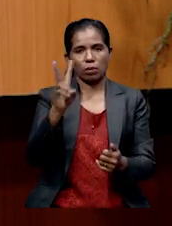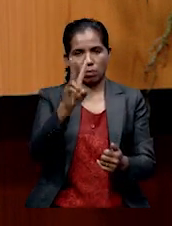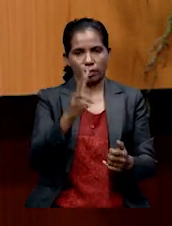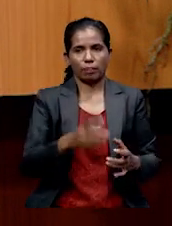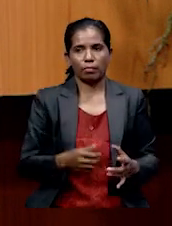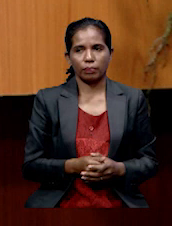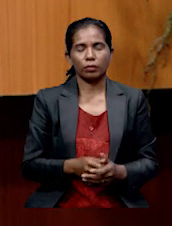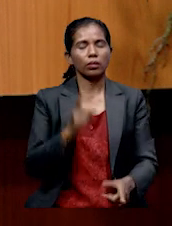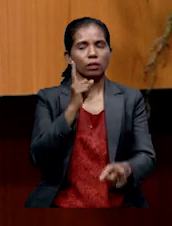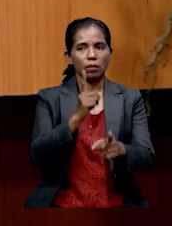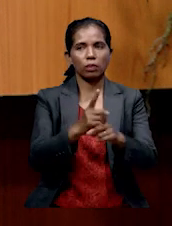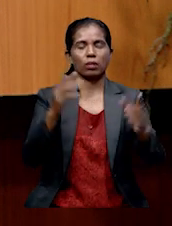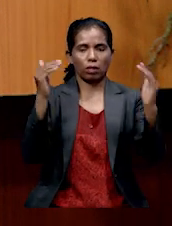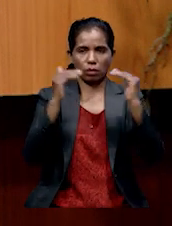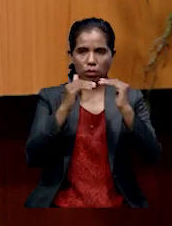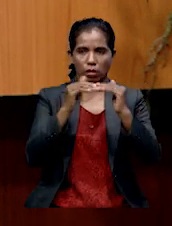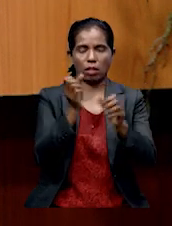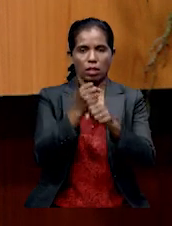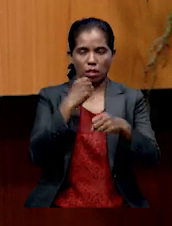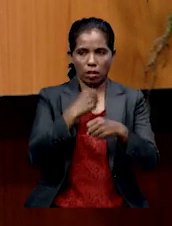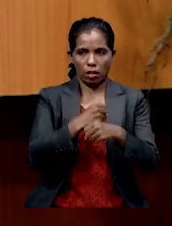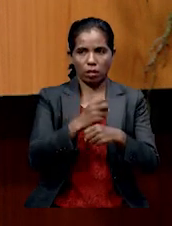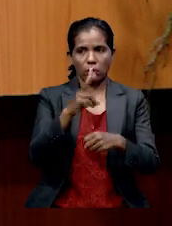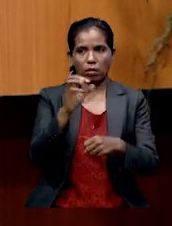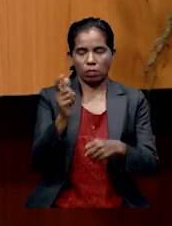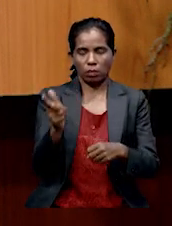2022 que lolos congresso halo ia